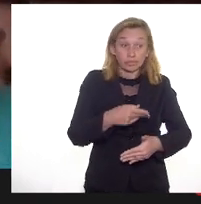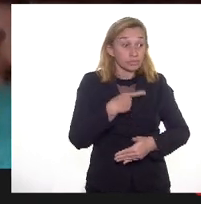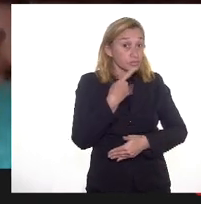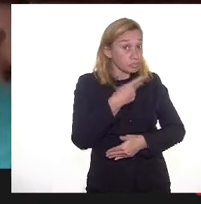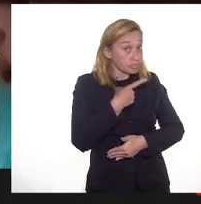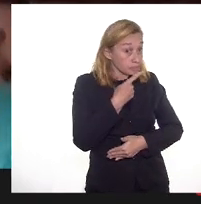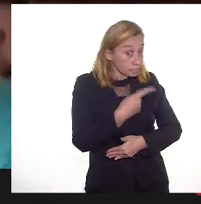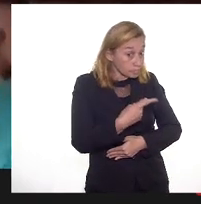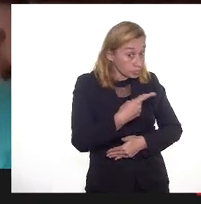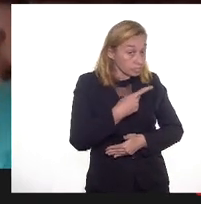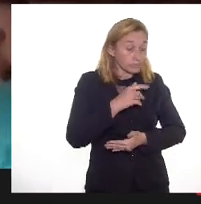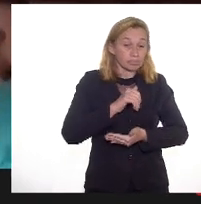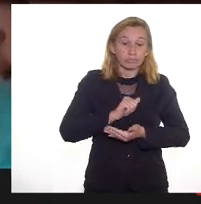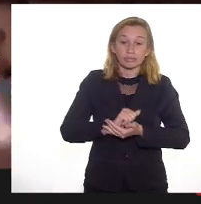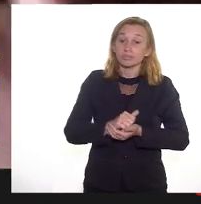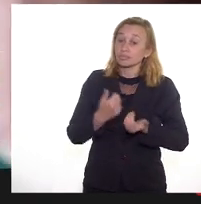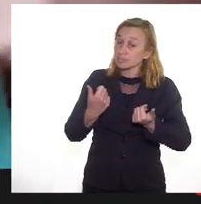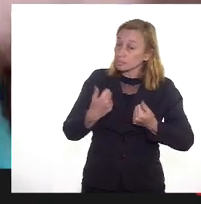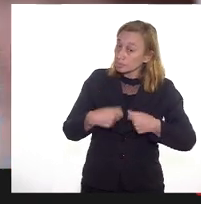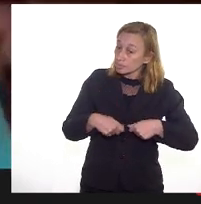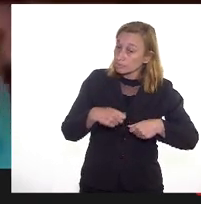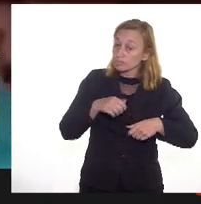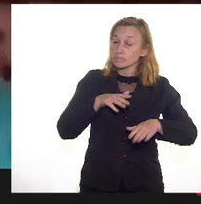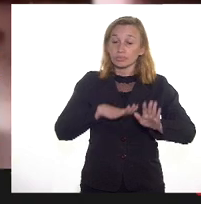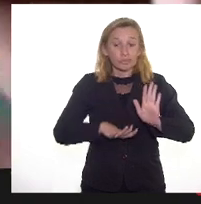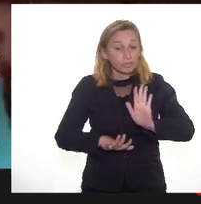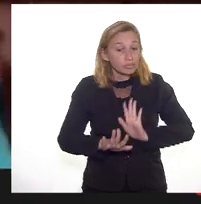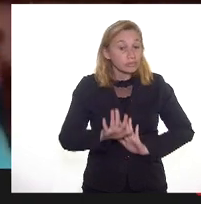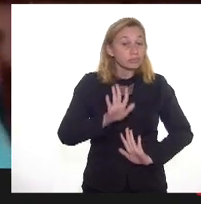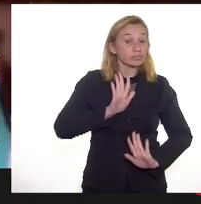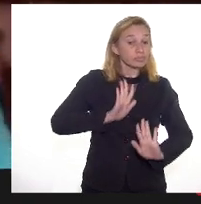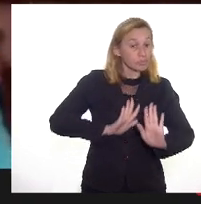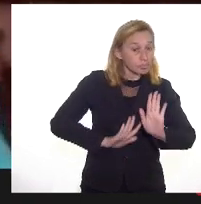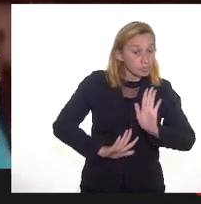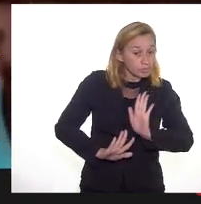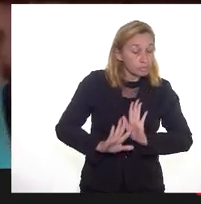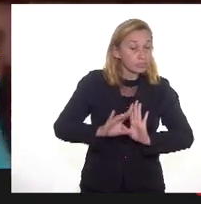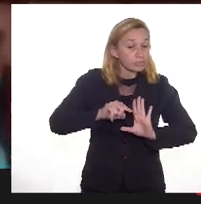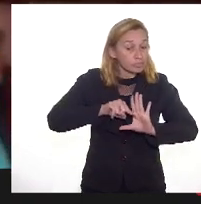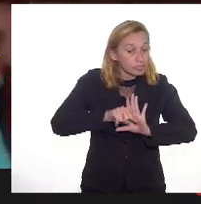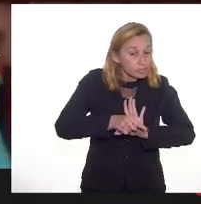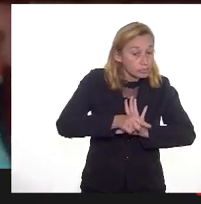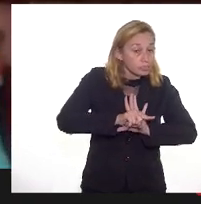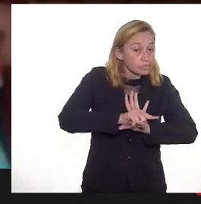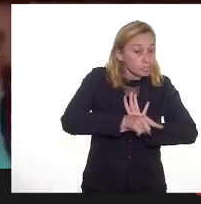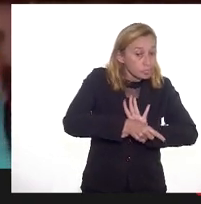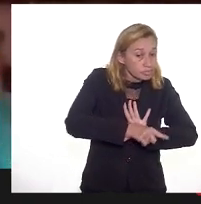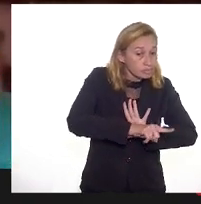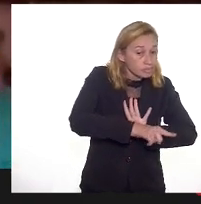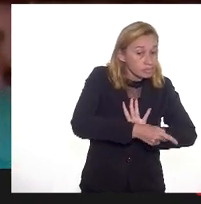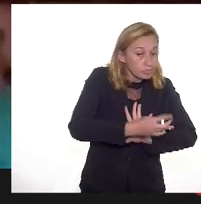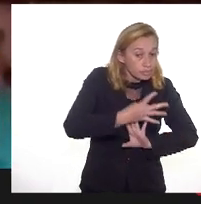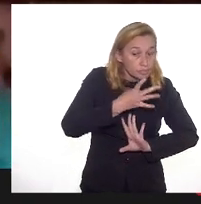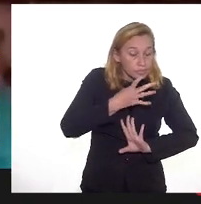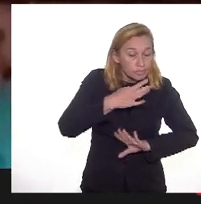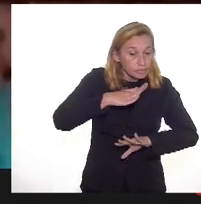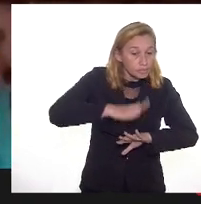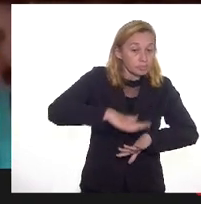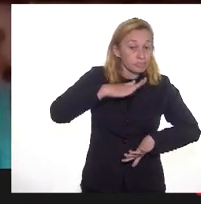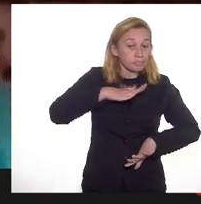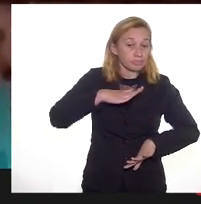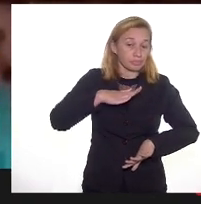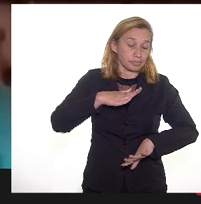afirmações. A gente precisa ir aprofundando, como eu falei inicialmente, por isso eu estou muito